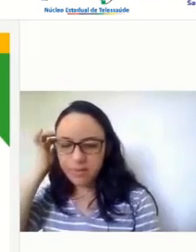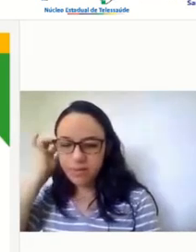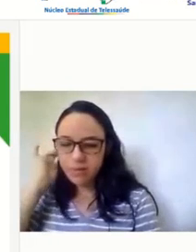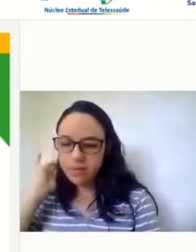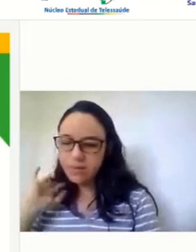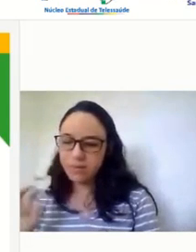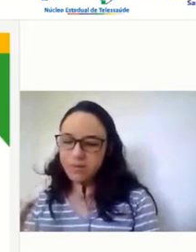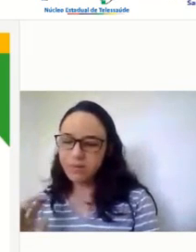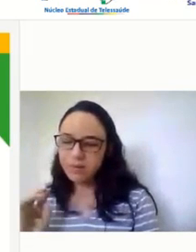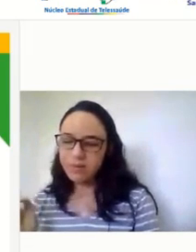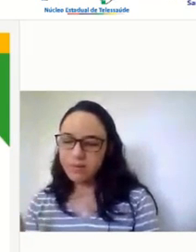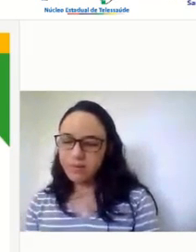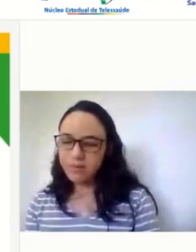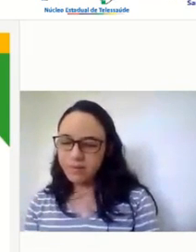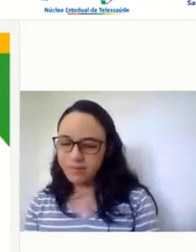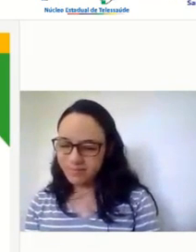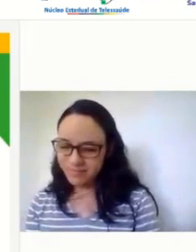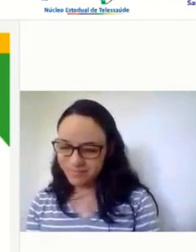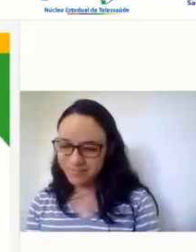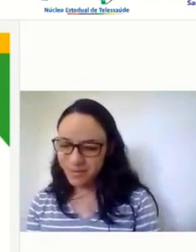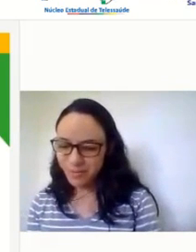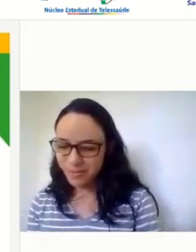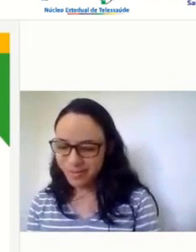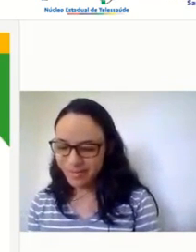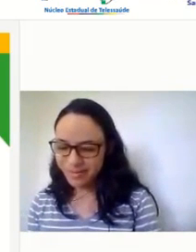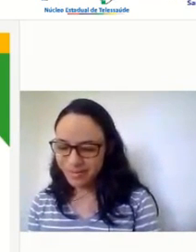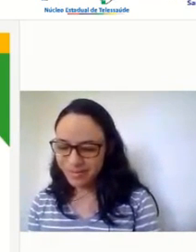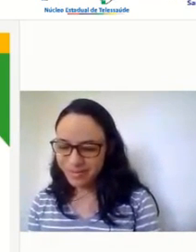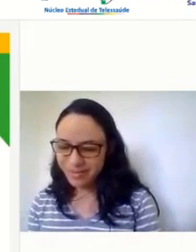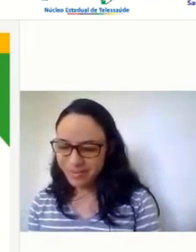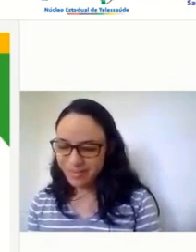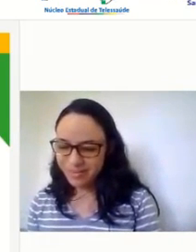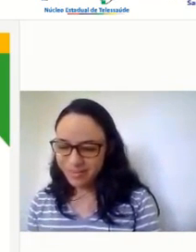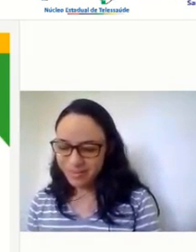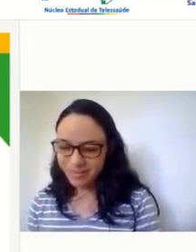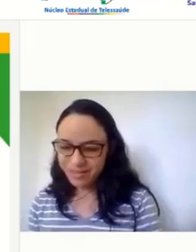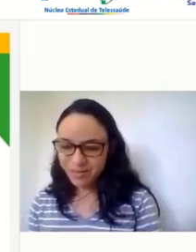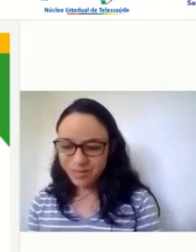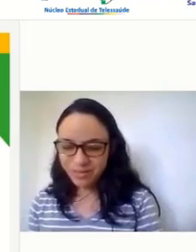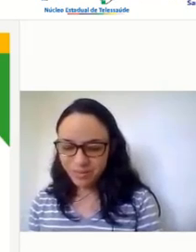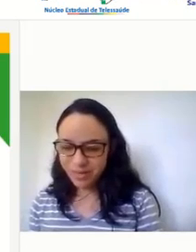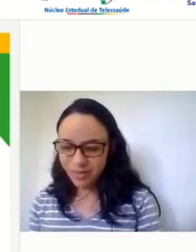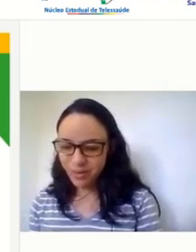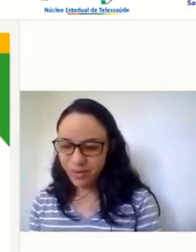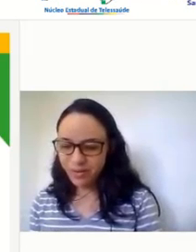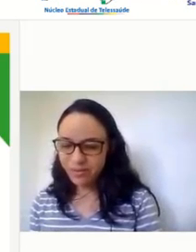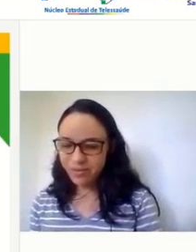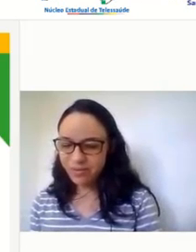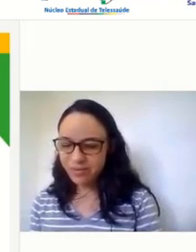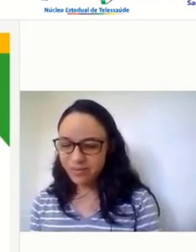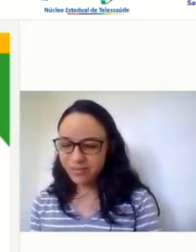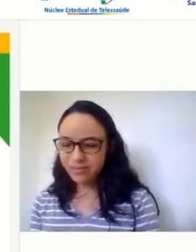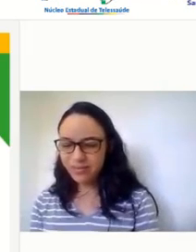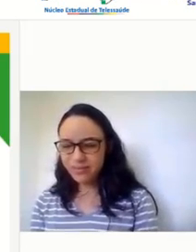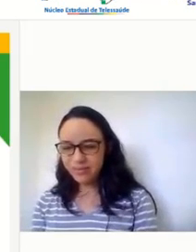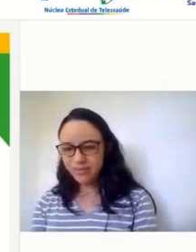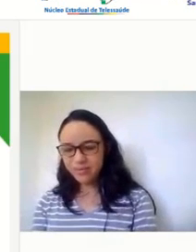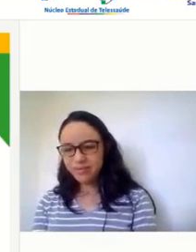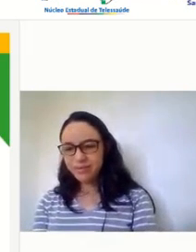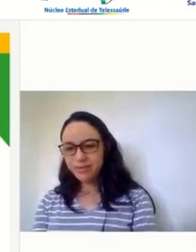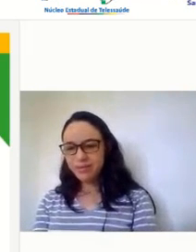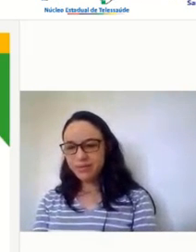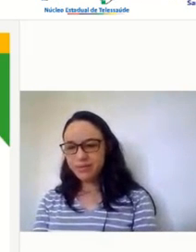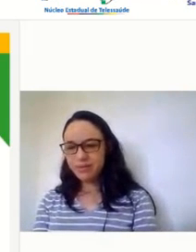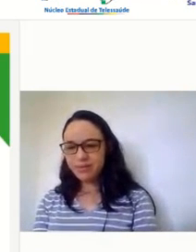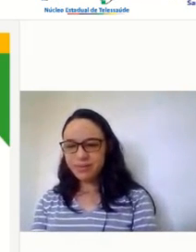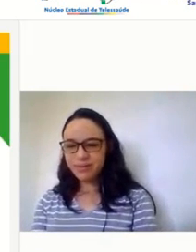oi oi tô escutando melhor a tabela você chega de um alívio no ouvido